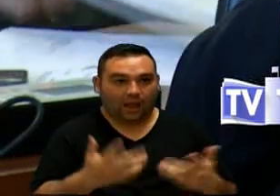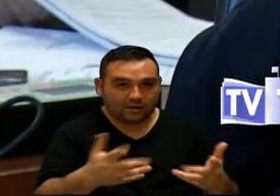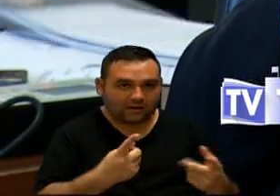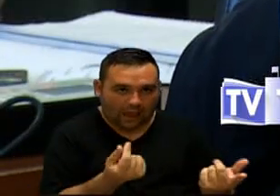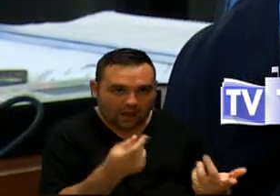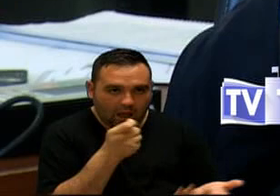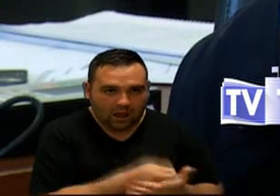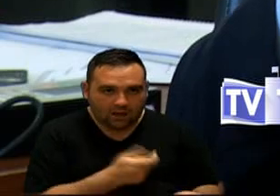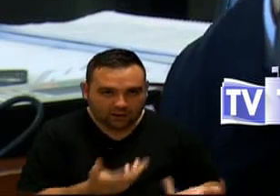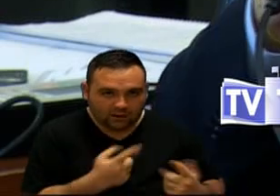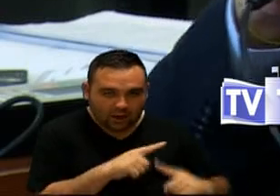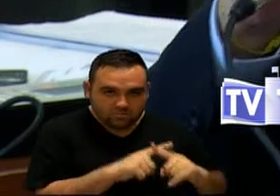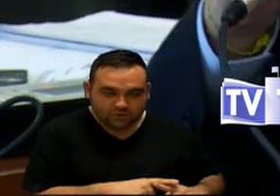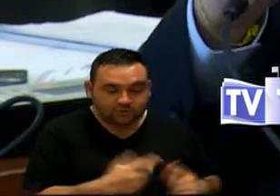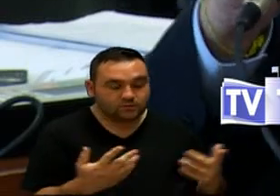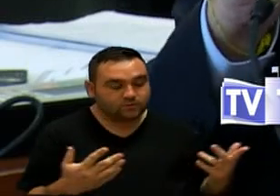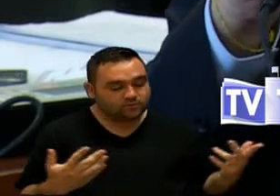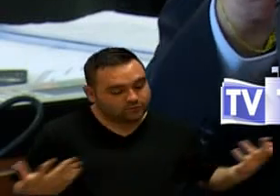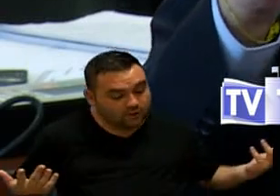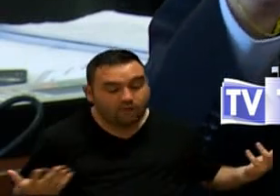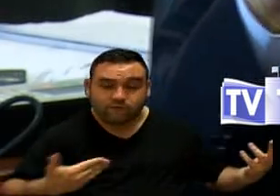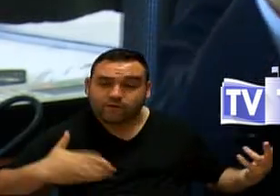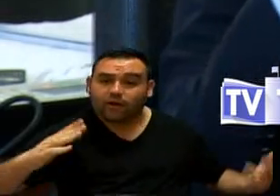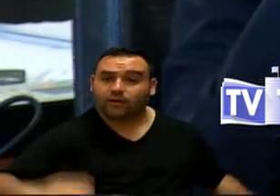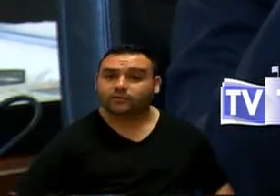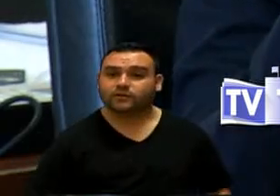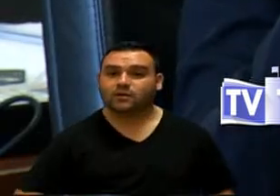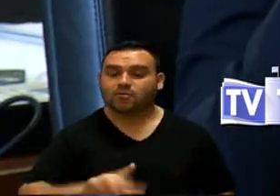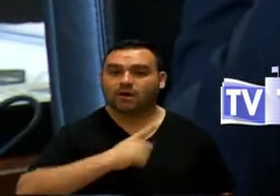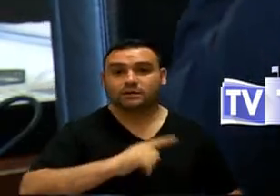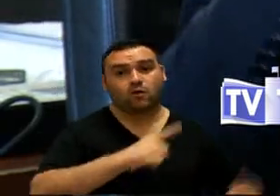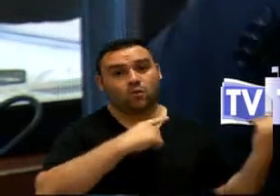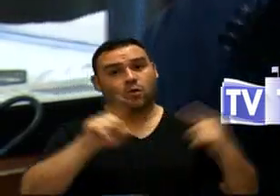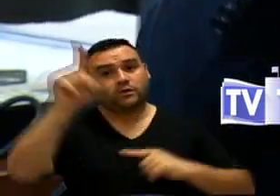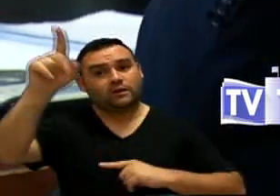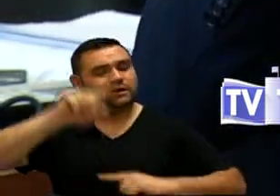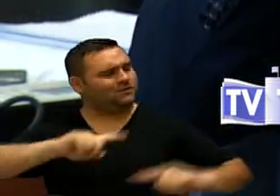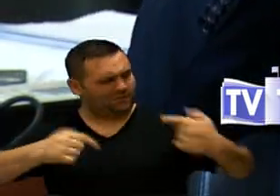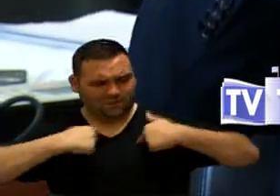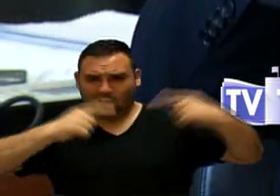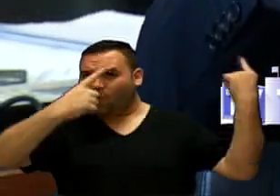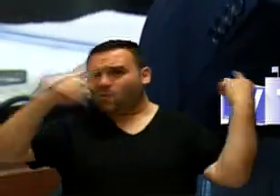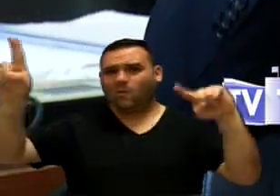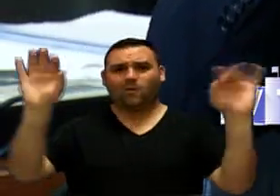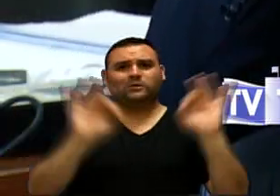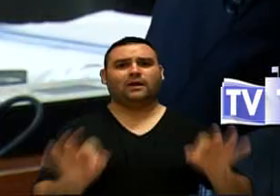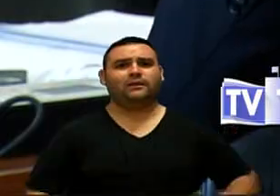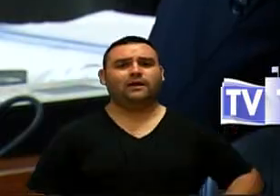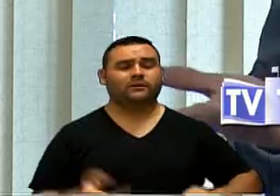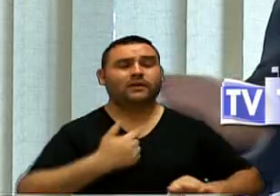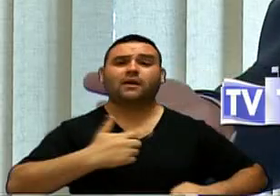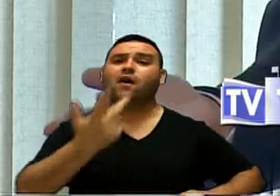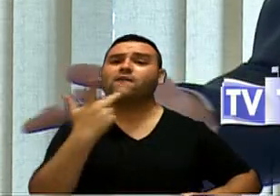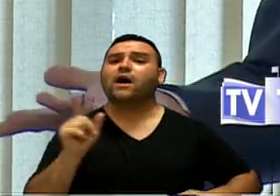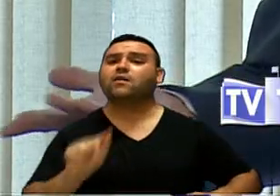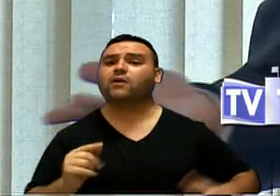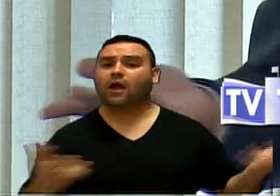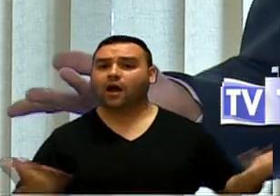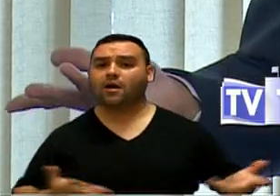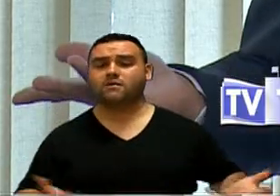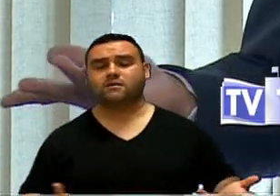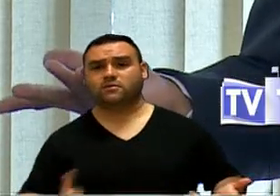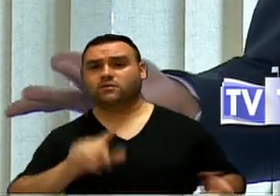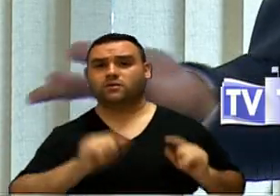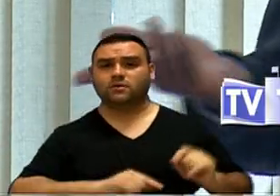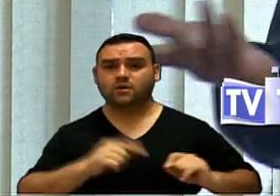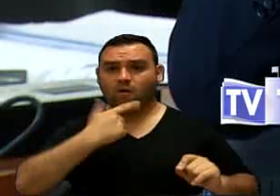Que vai melar o tudo? O que o senhor quiser. Então faça. A não ser que o senhor jogue o contrário lá. Não, melar, não joga o contrário. Aí, eu estou dizendo para você,